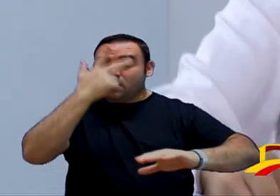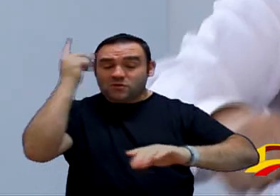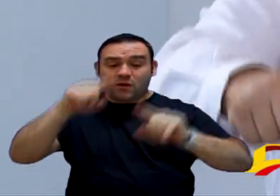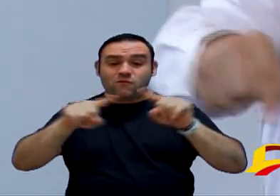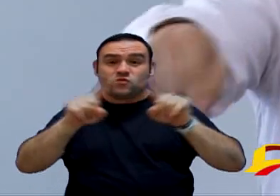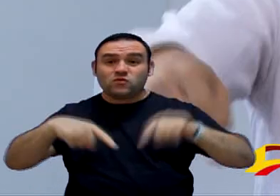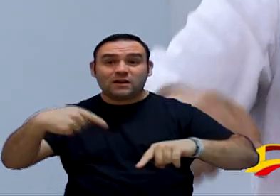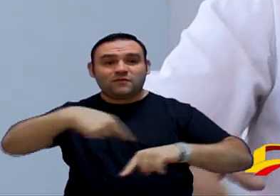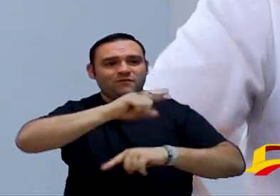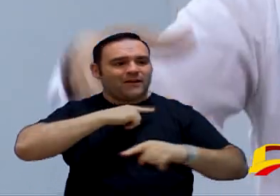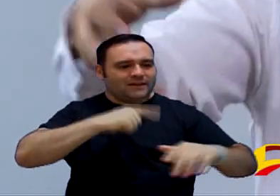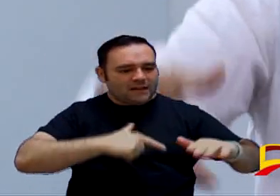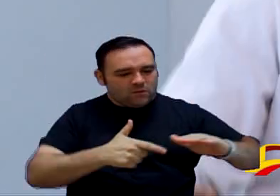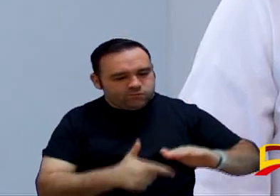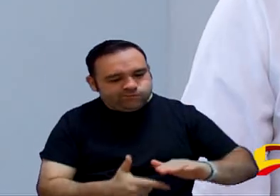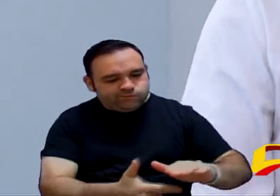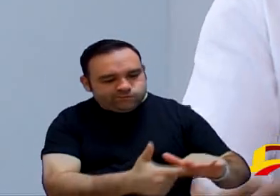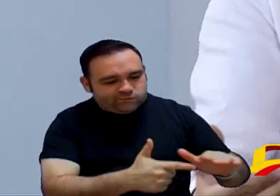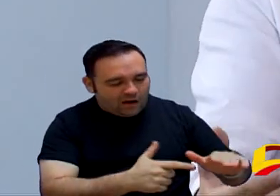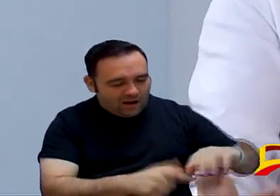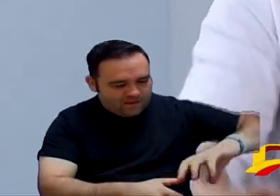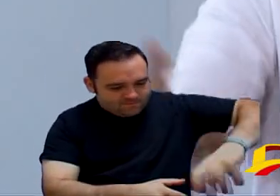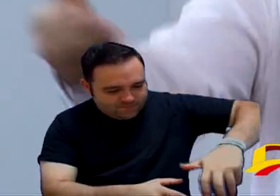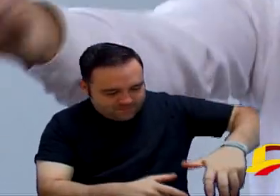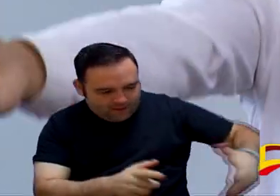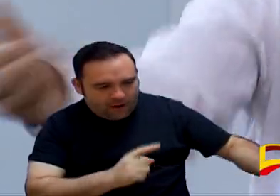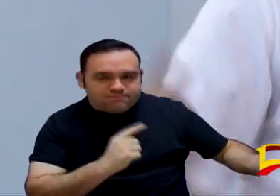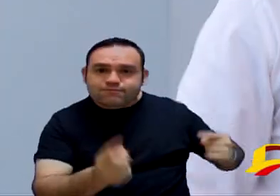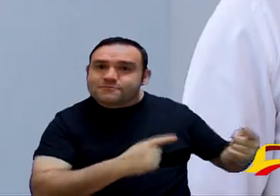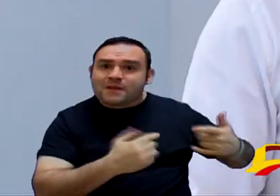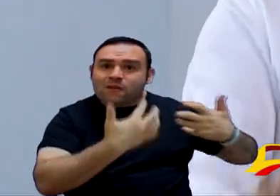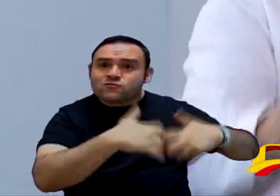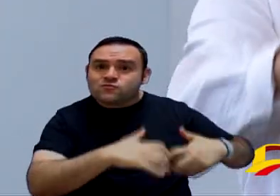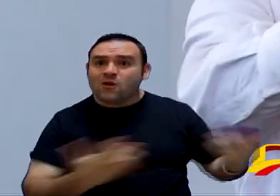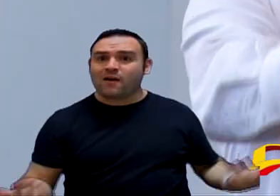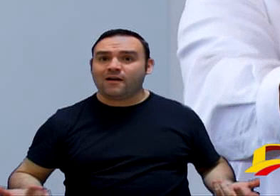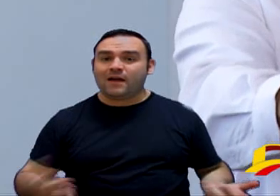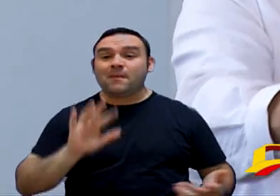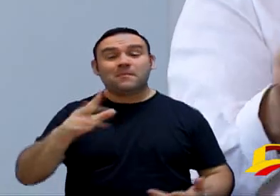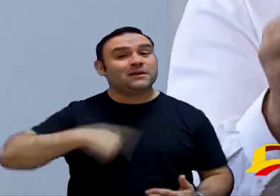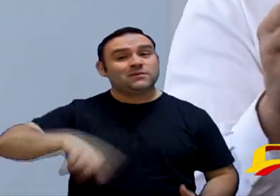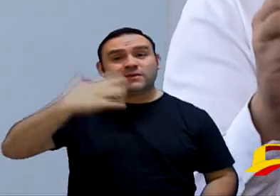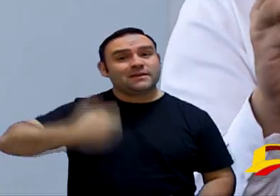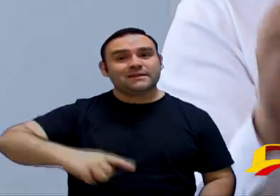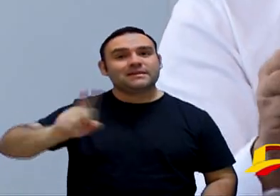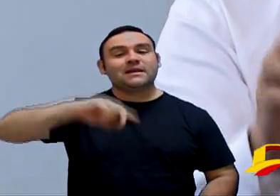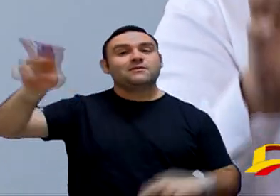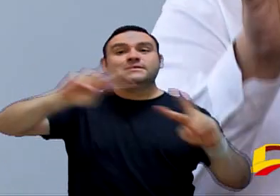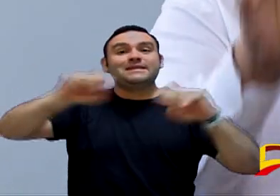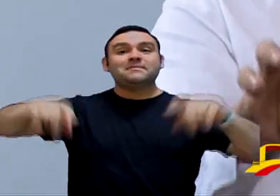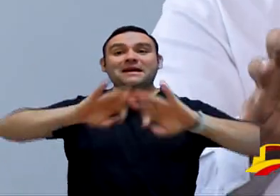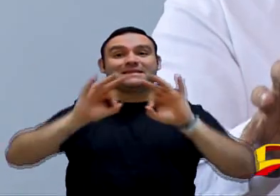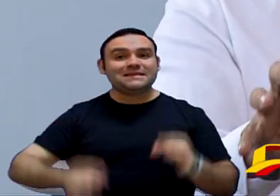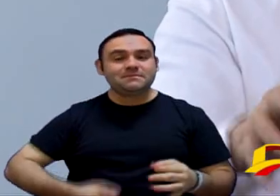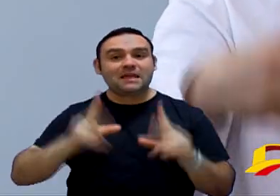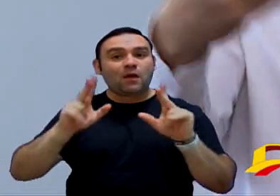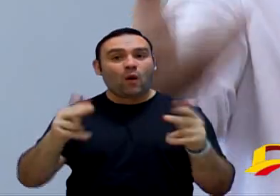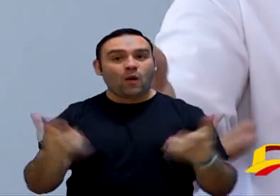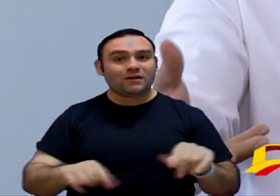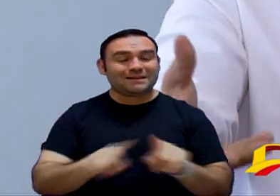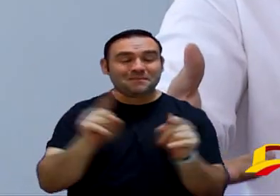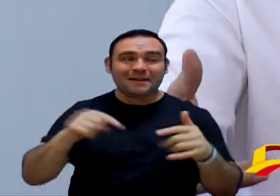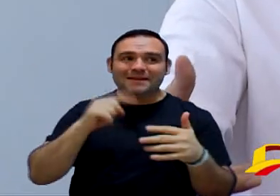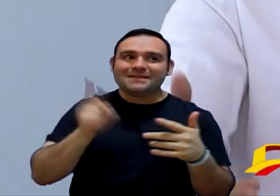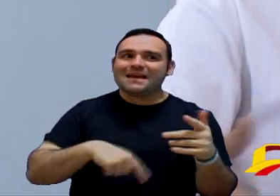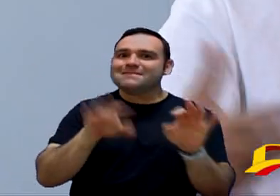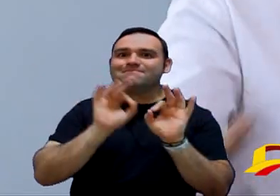o funcionário faz uma solda sabe encaixa bota um parafuso no pino e coloca o brinquedo ali agora é inadmissível o que questões simples e pequenas como essa e